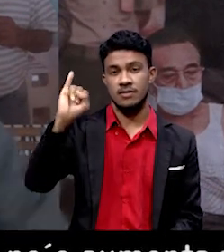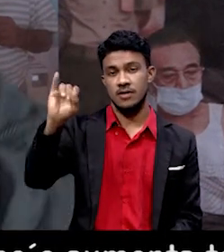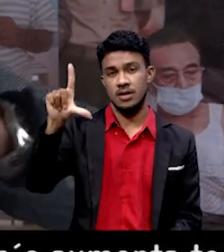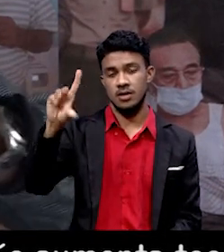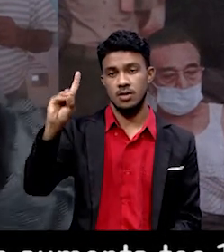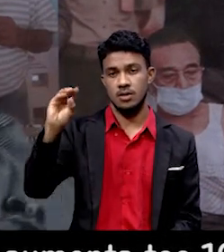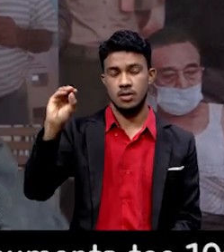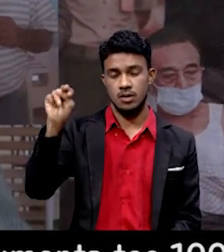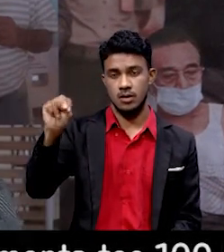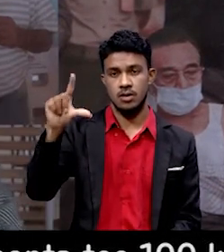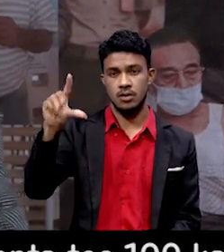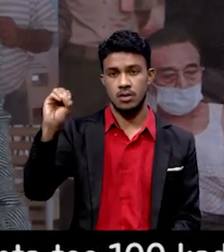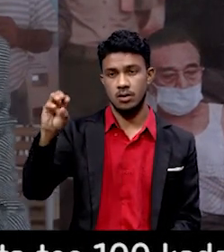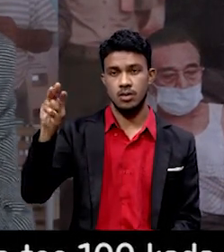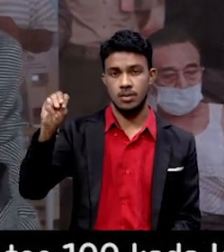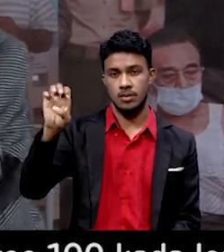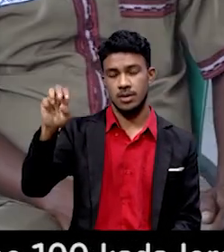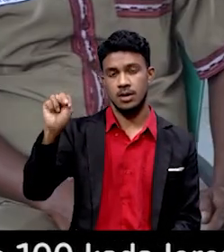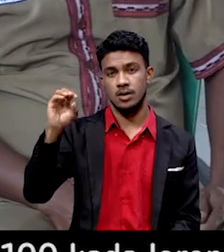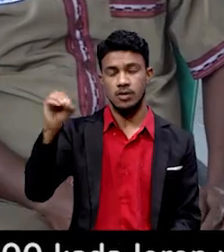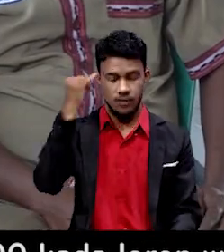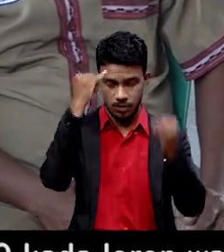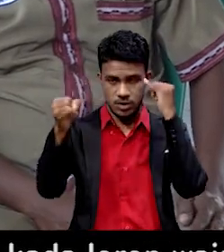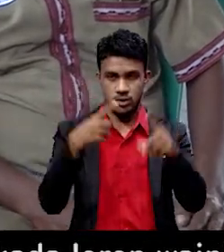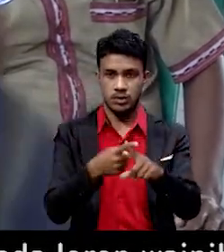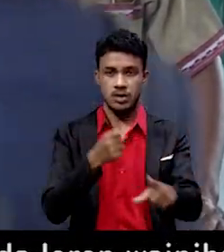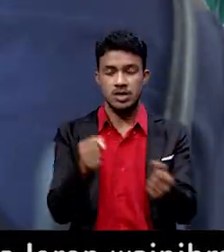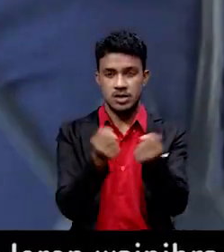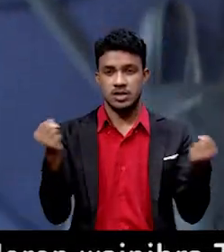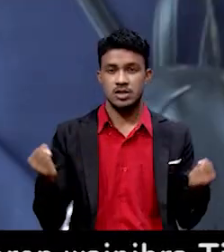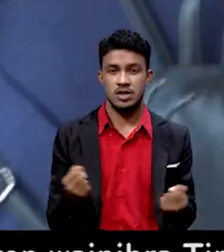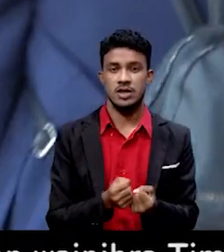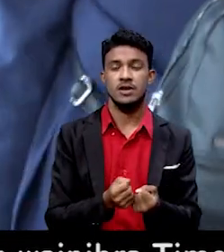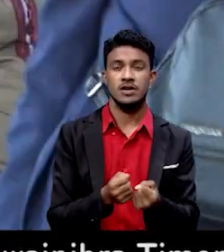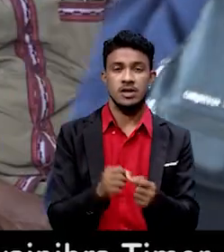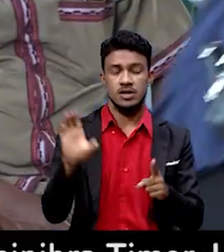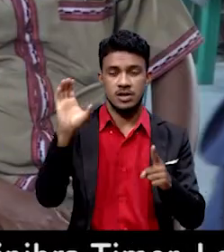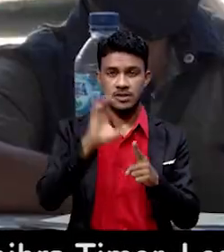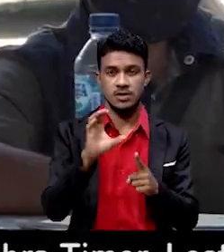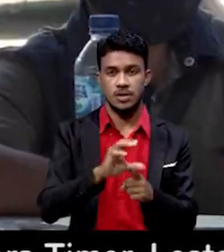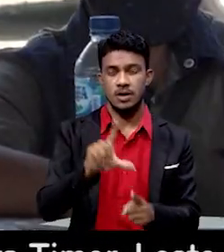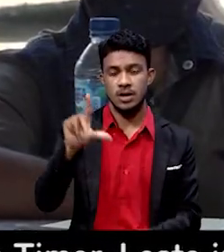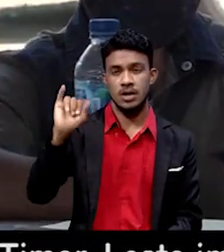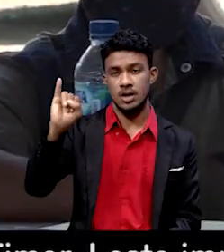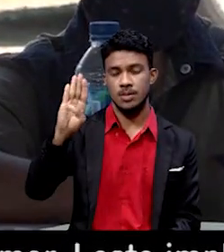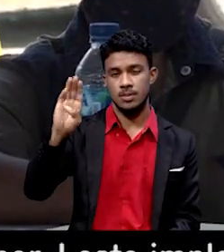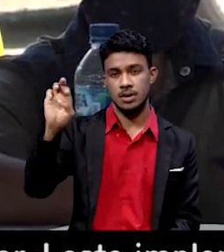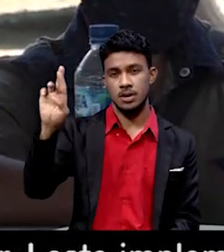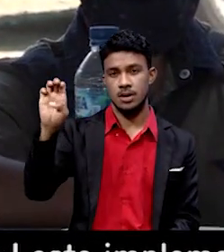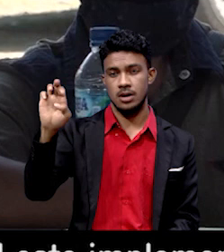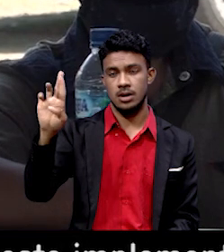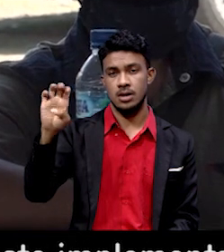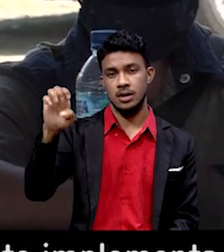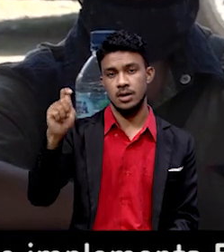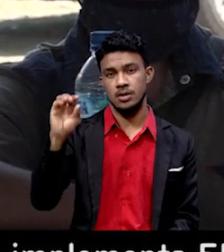hela, informação russi sefisuku liberato Araújo, no promete se hatoba ministro interior